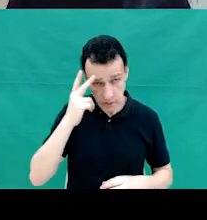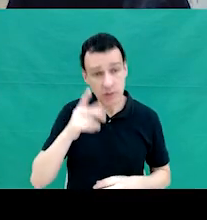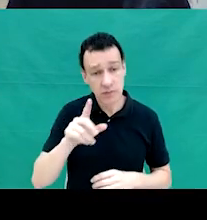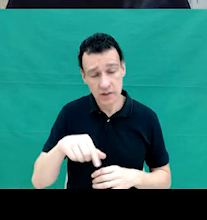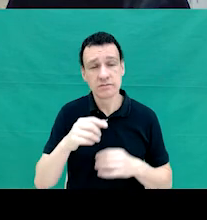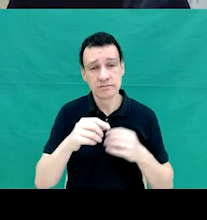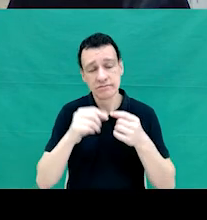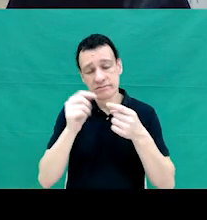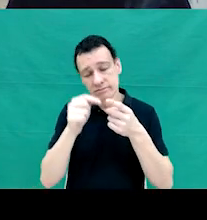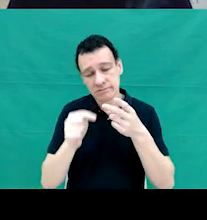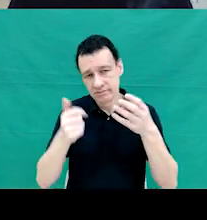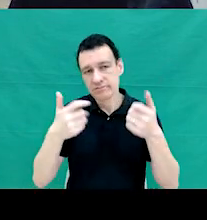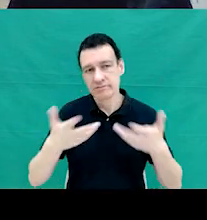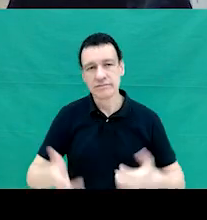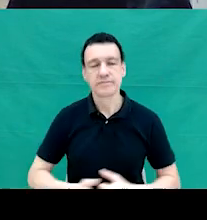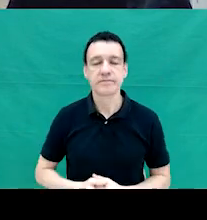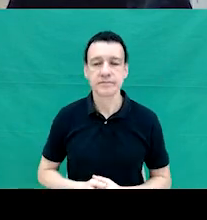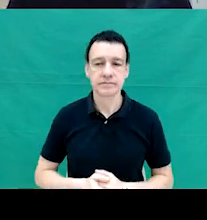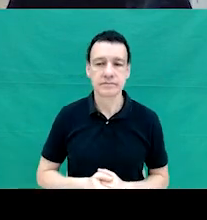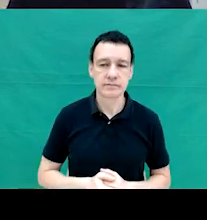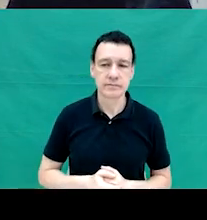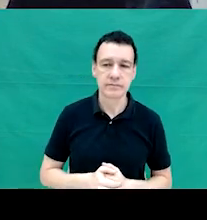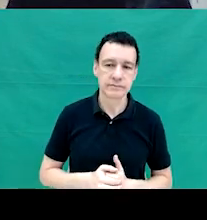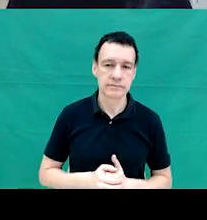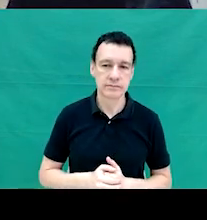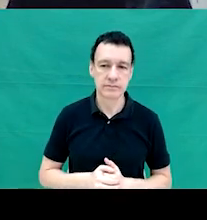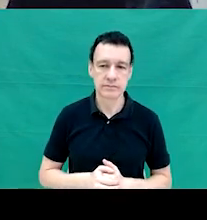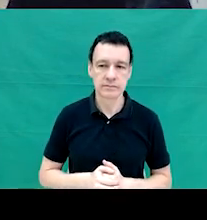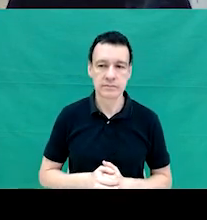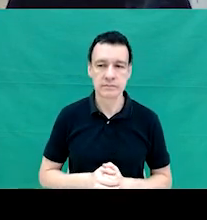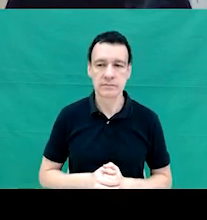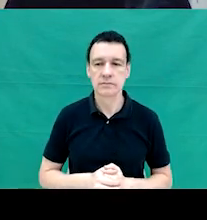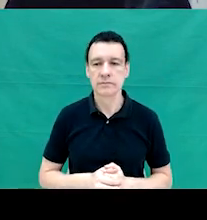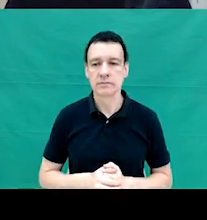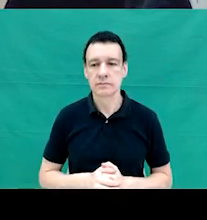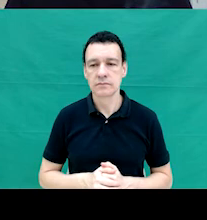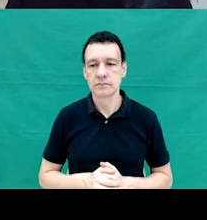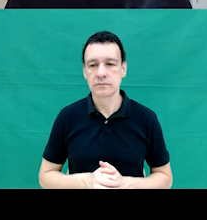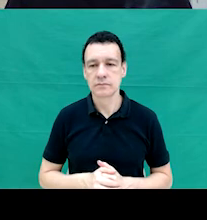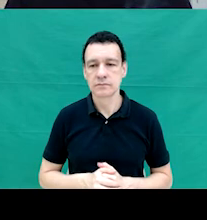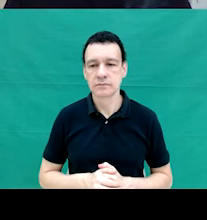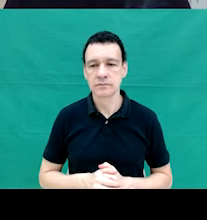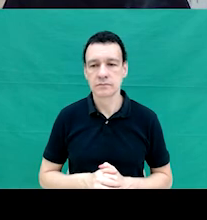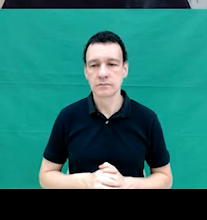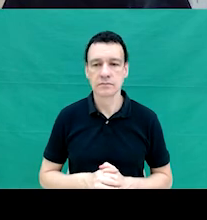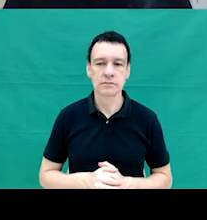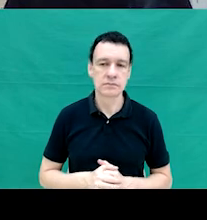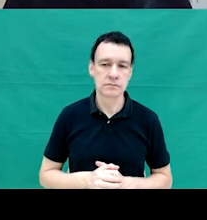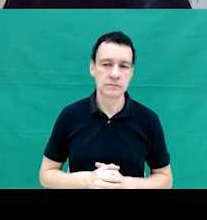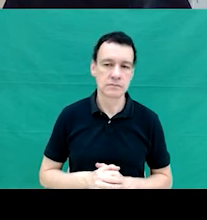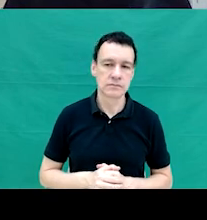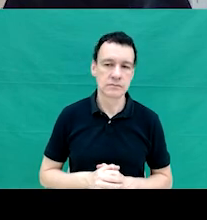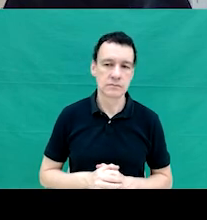Exatamente. São bem claras, né, essas associações, essas correlações, né? Exato. Chegamos, então, à